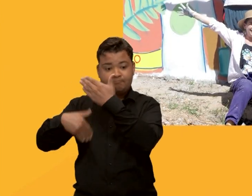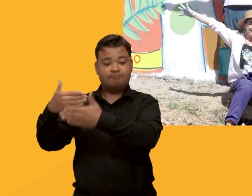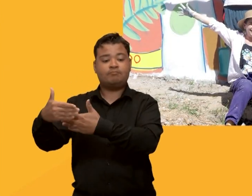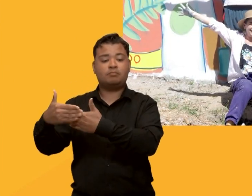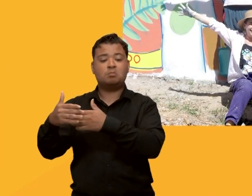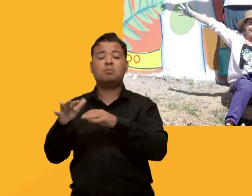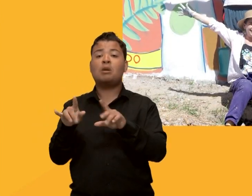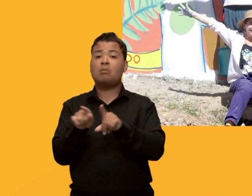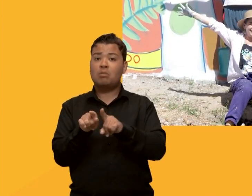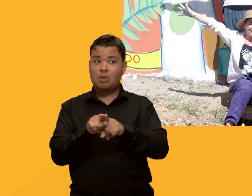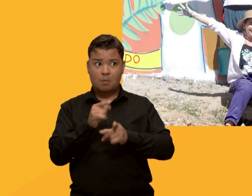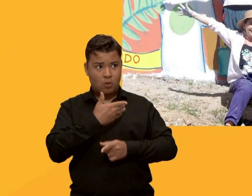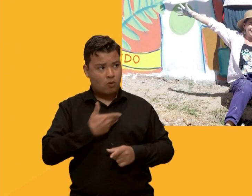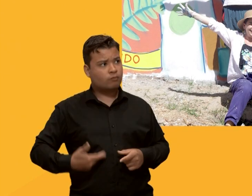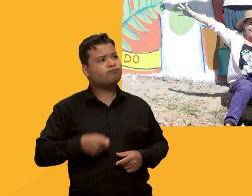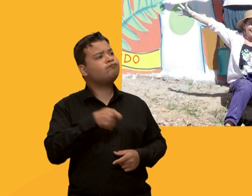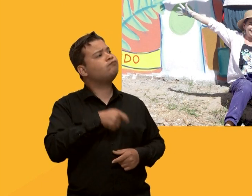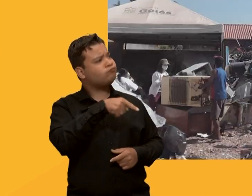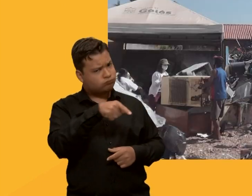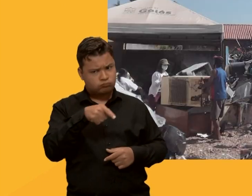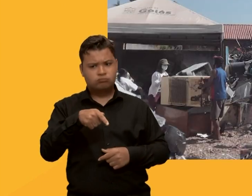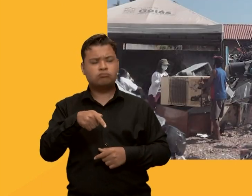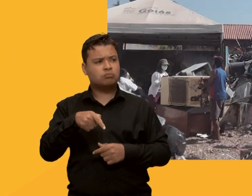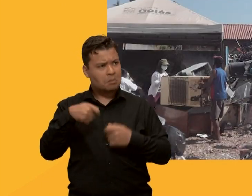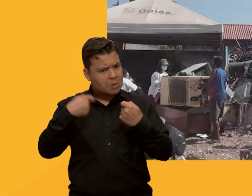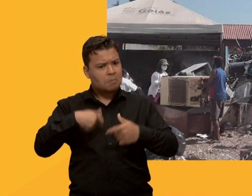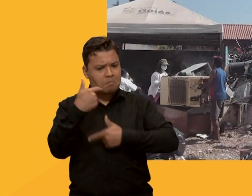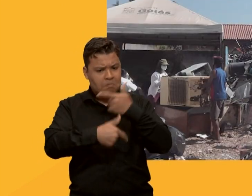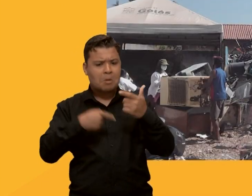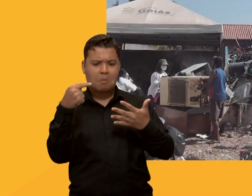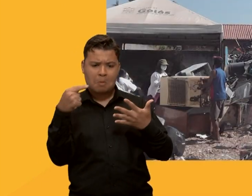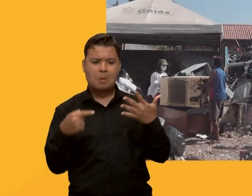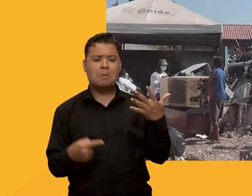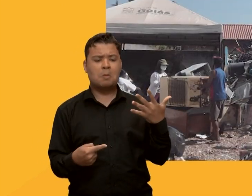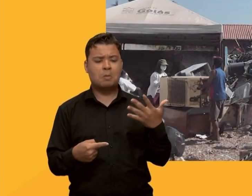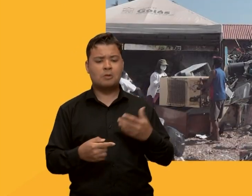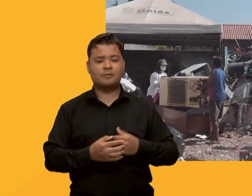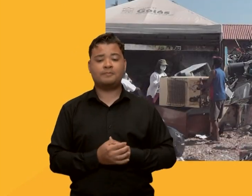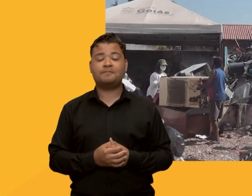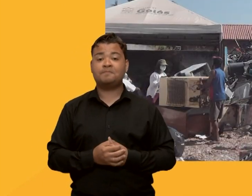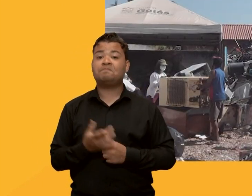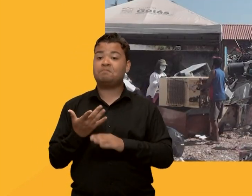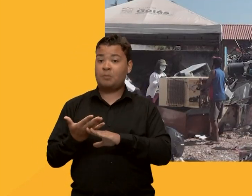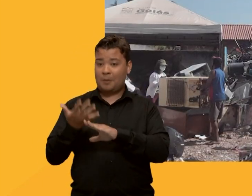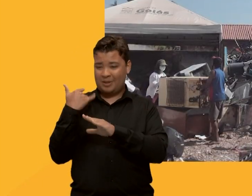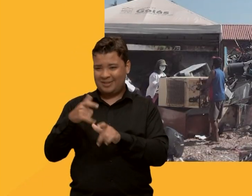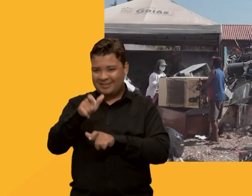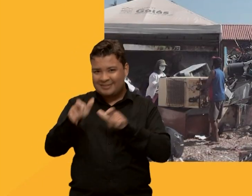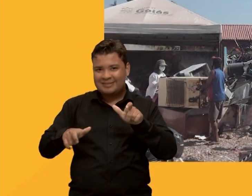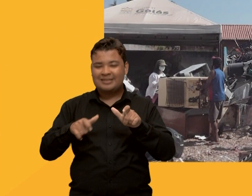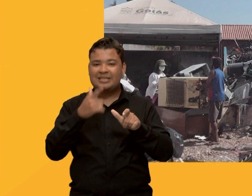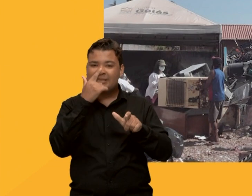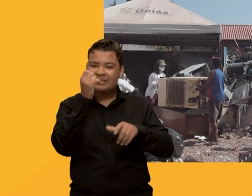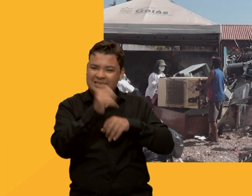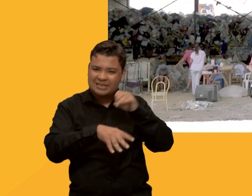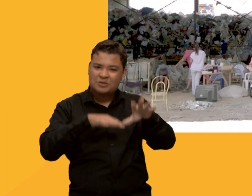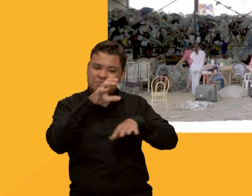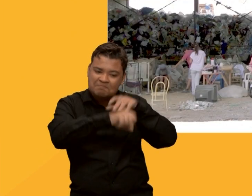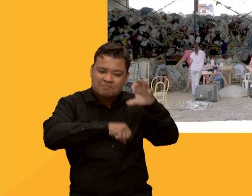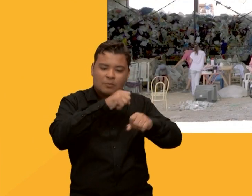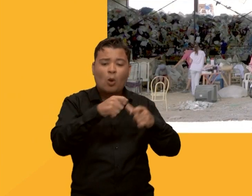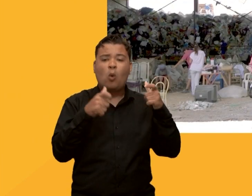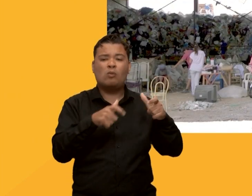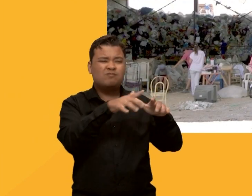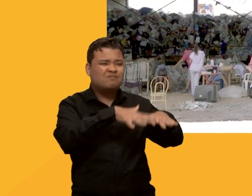do poder público sua aplicação. Antes, os catadores e catadoras estavam no